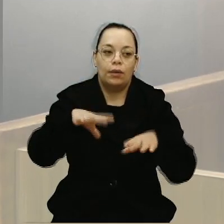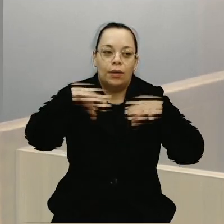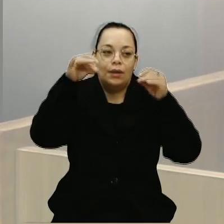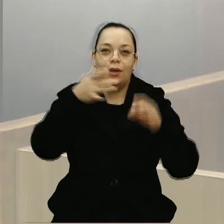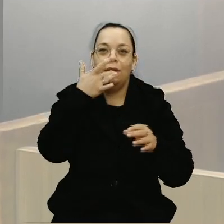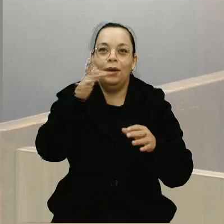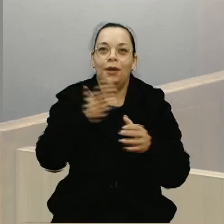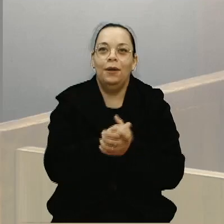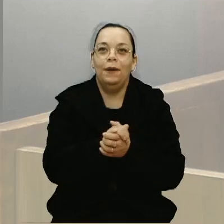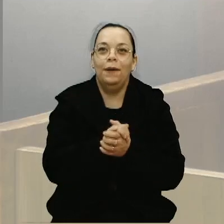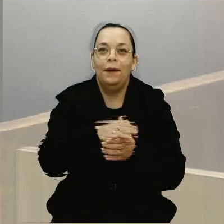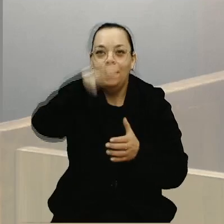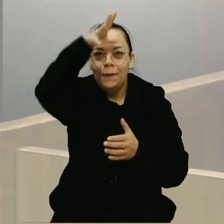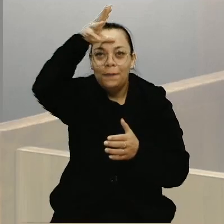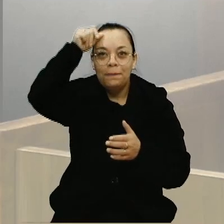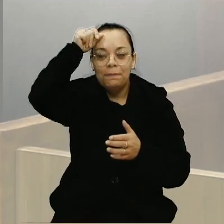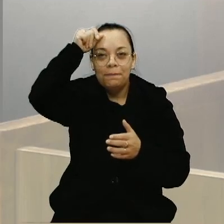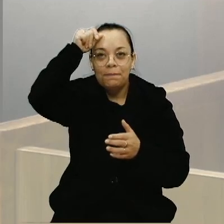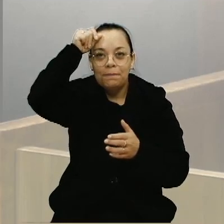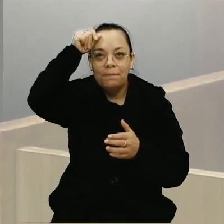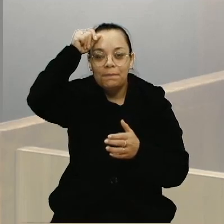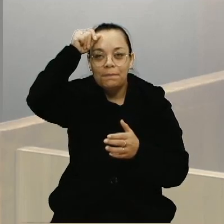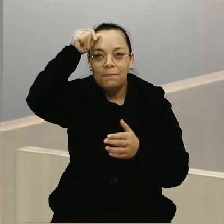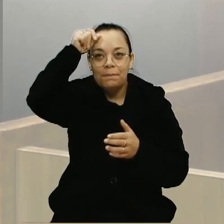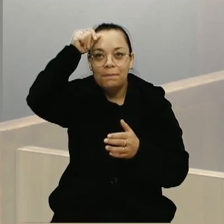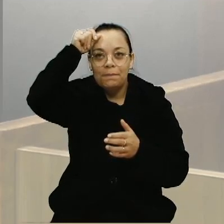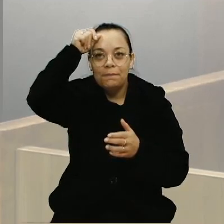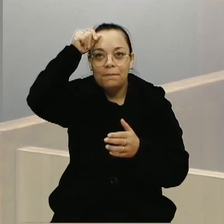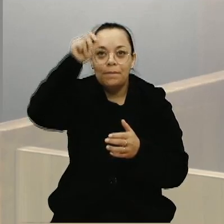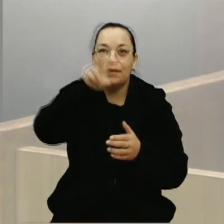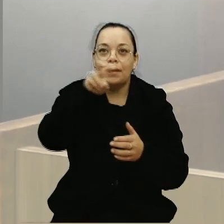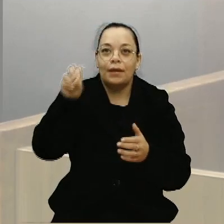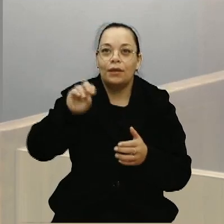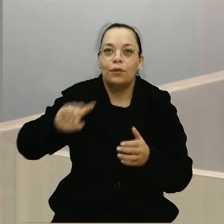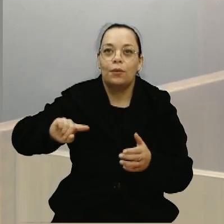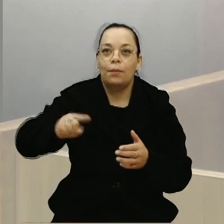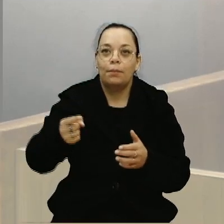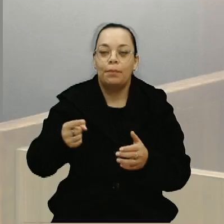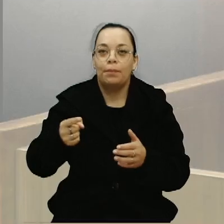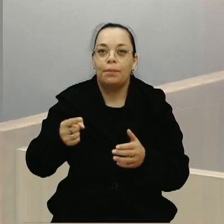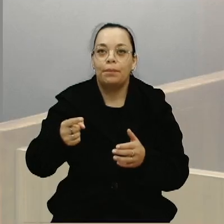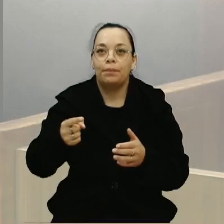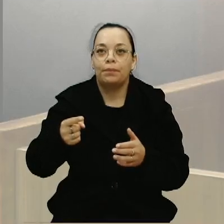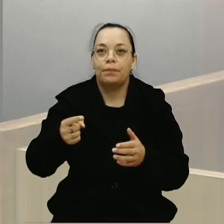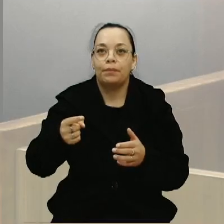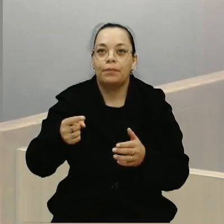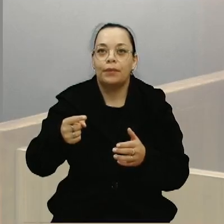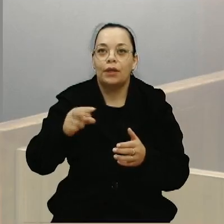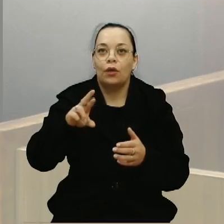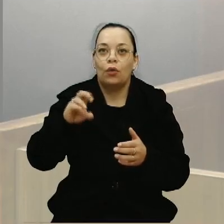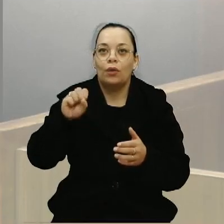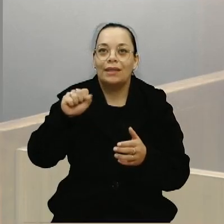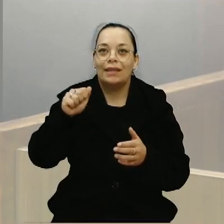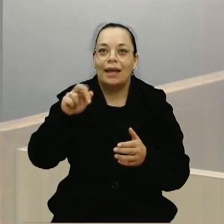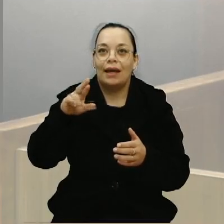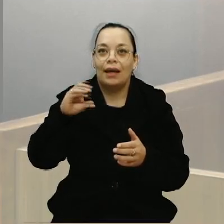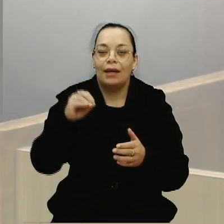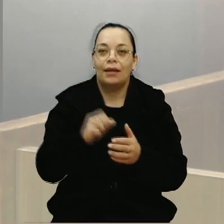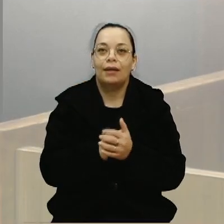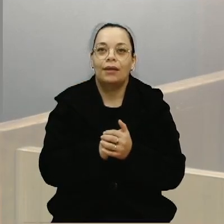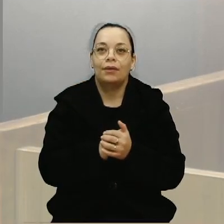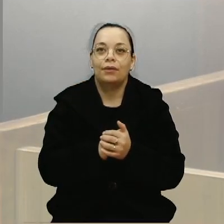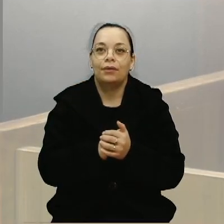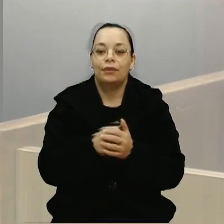municipal, mais 500 mil para a escola municipal Rosário de São Francisco,